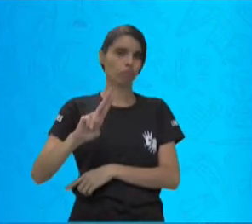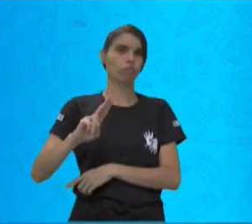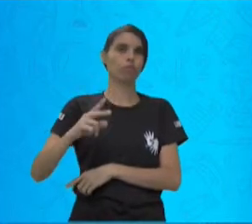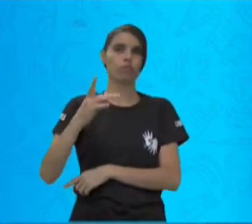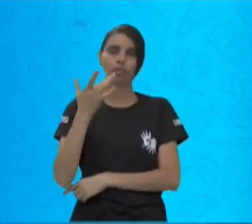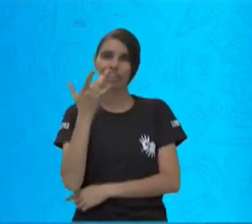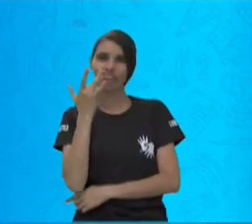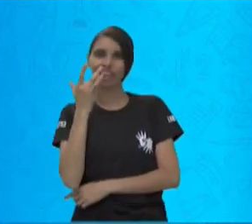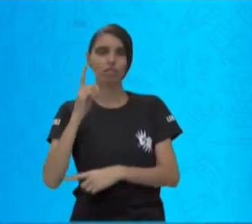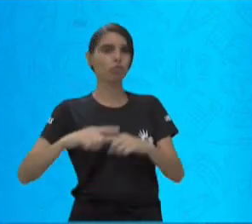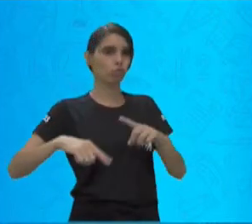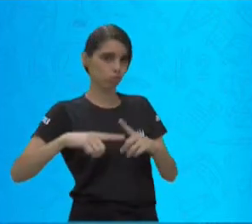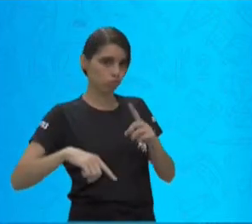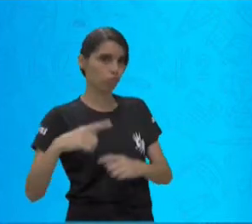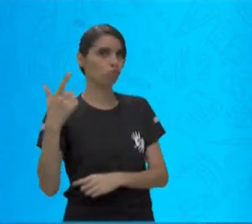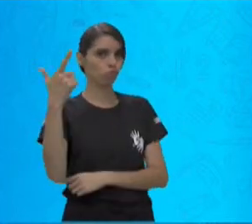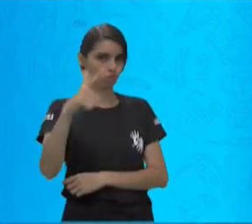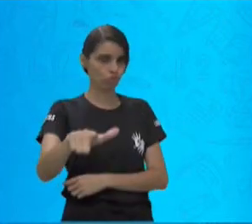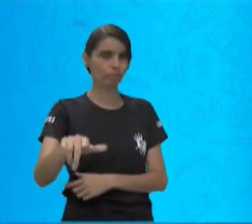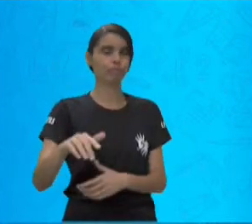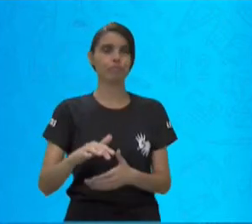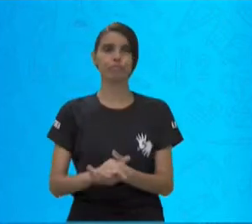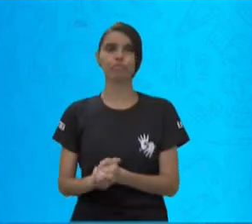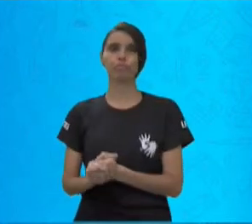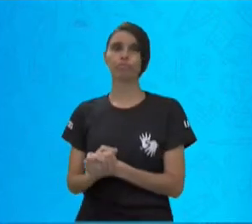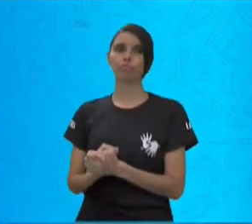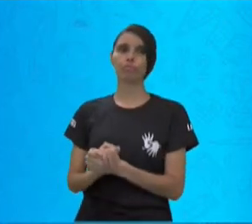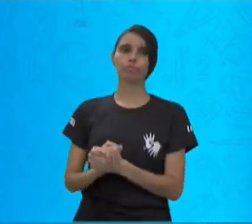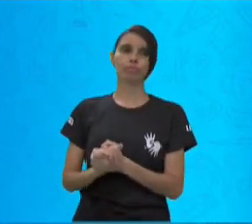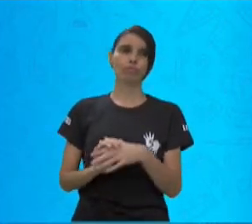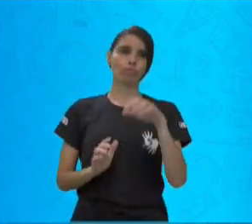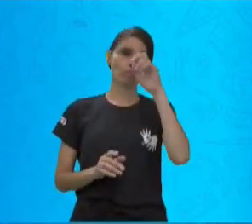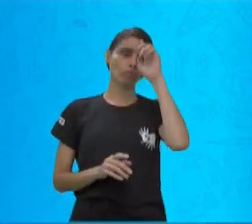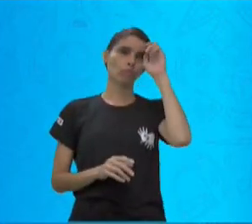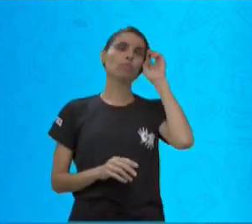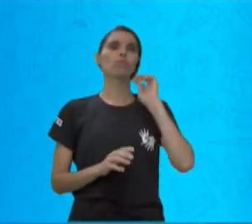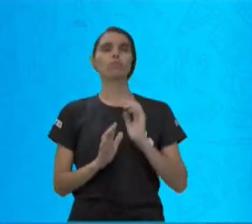novamente e vamos lá